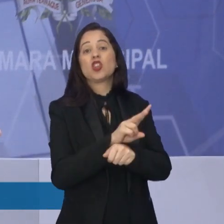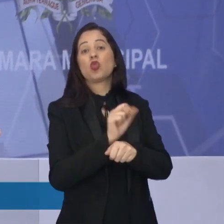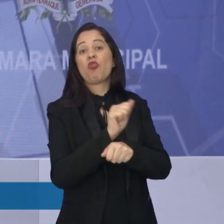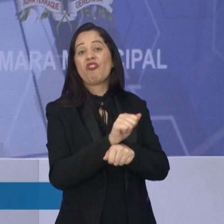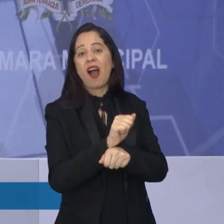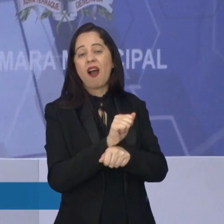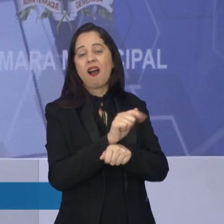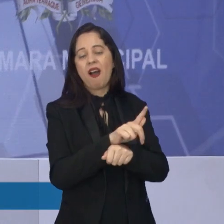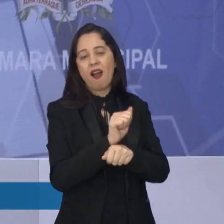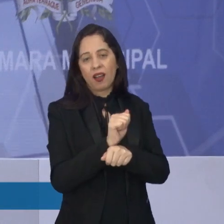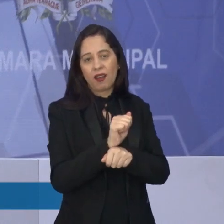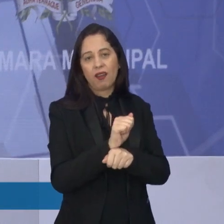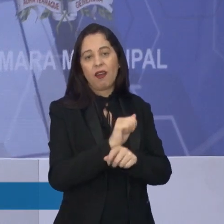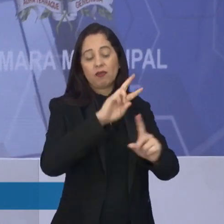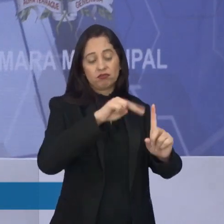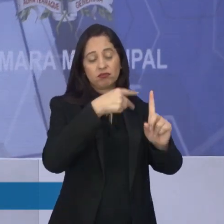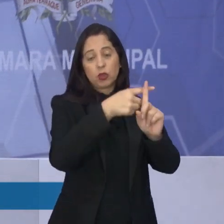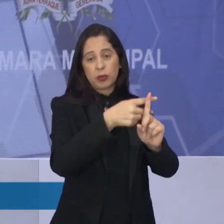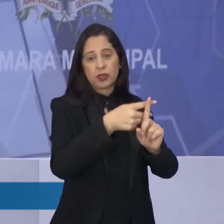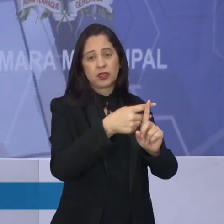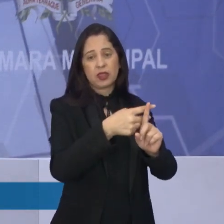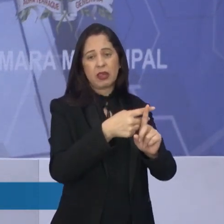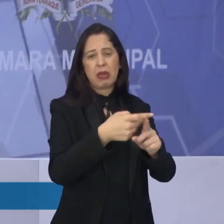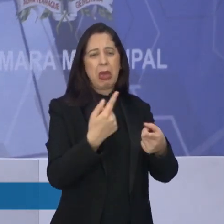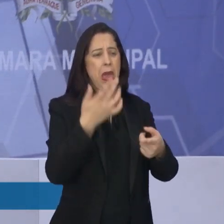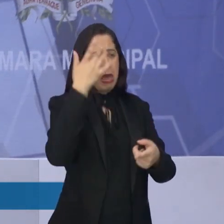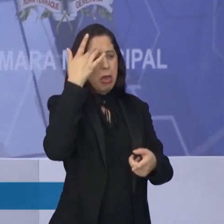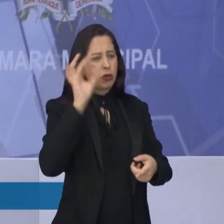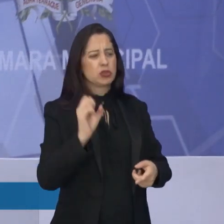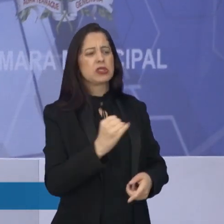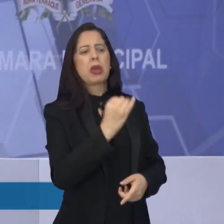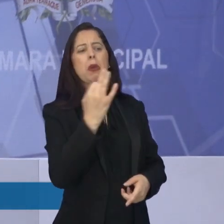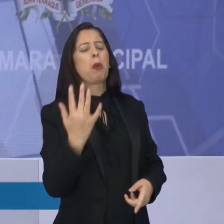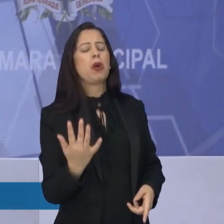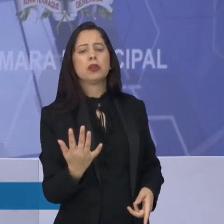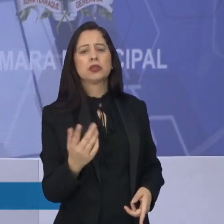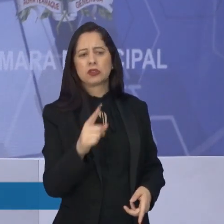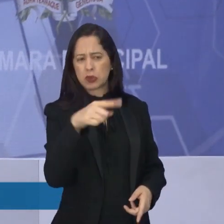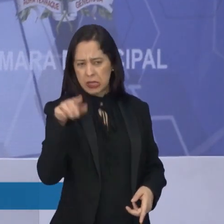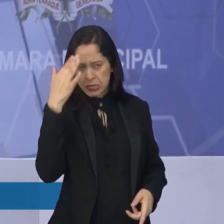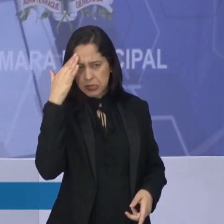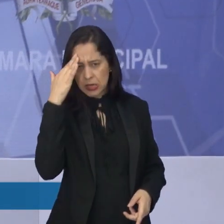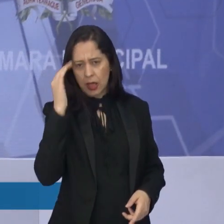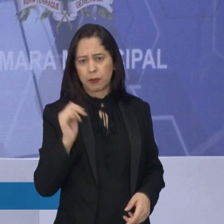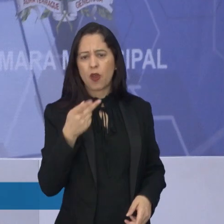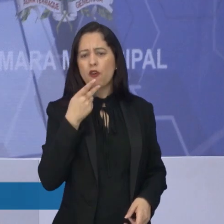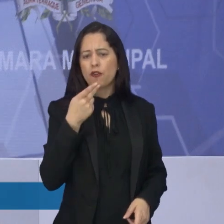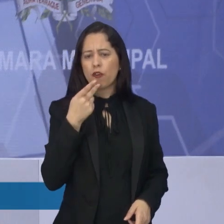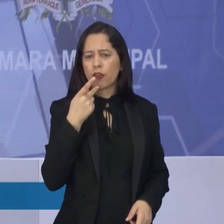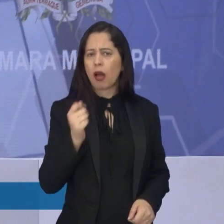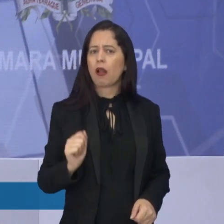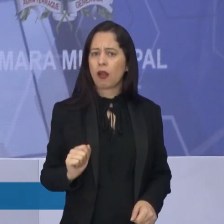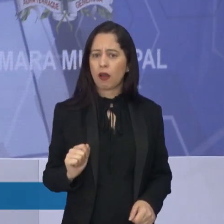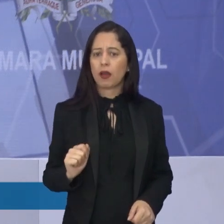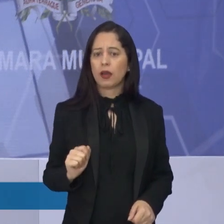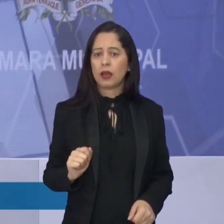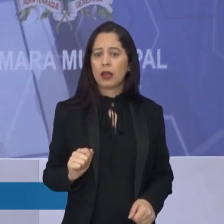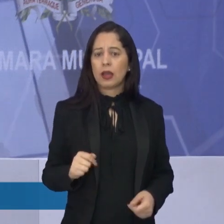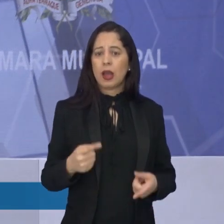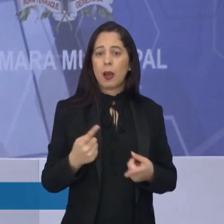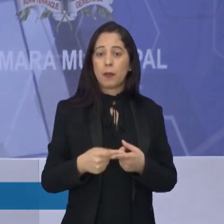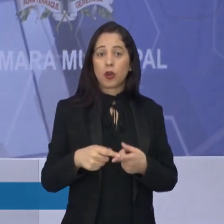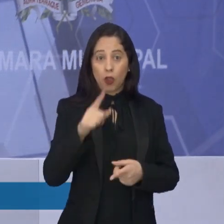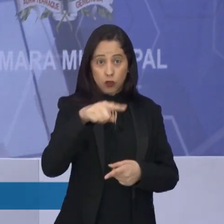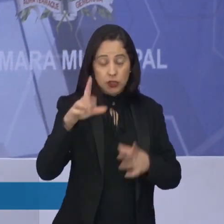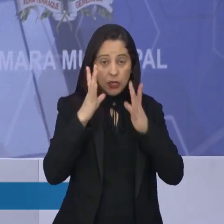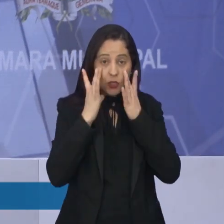vagas da graduação. Eu não sei quantos de vocês sabem disso, mas eu vou falar bem cuidadosamente porque eu quero que vocês